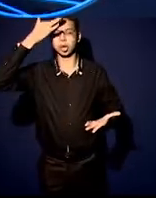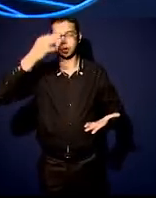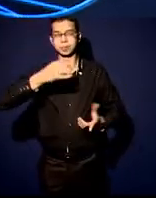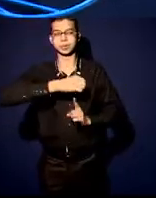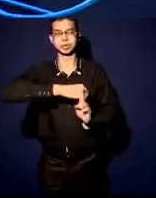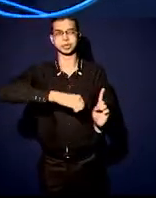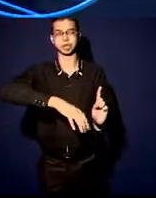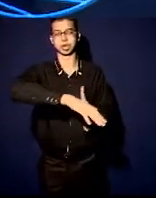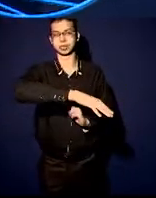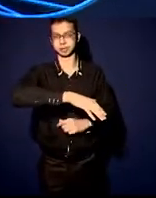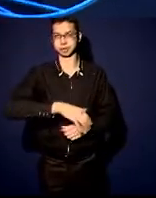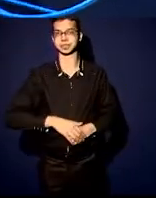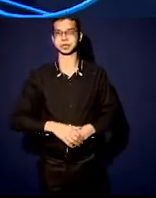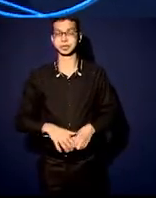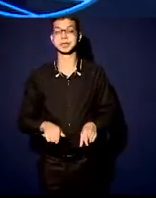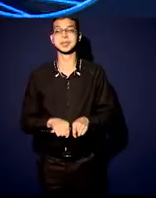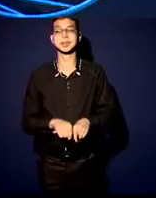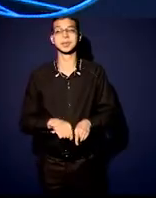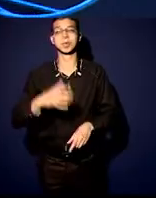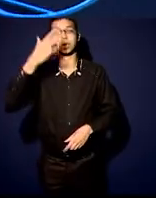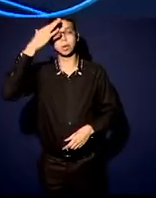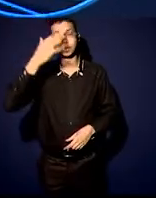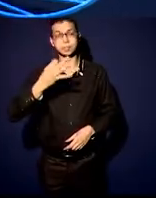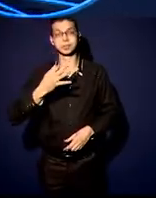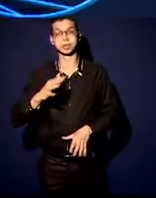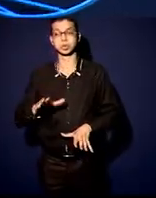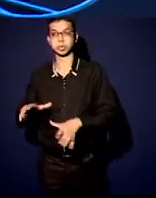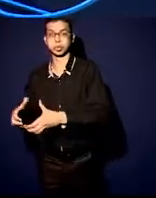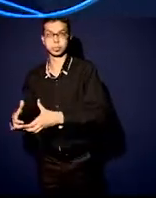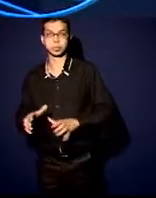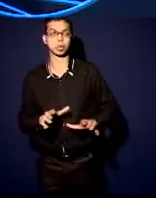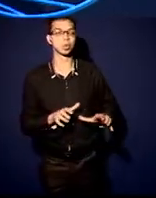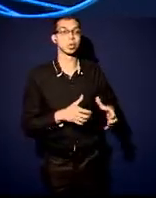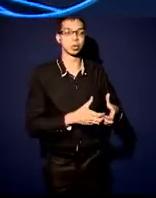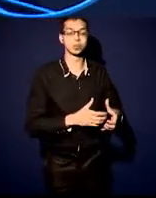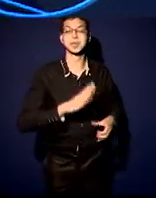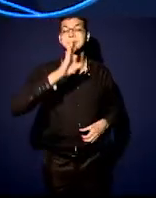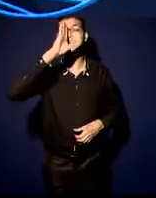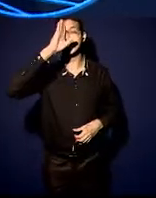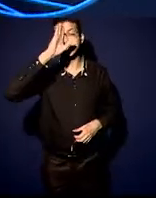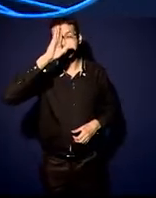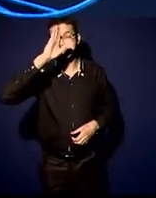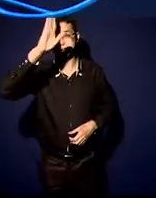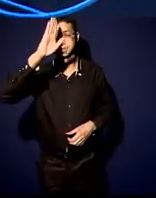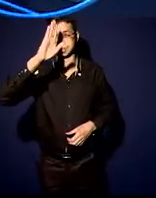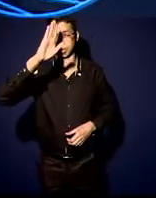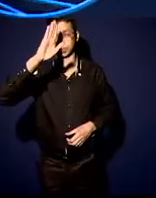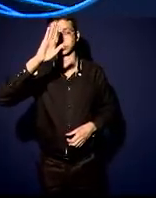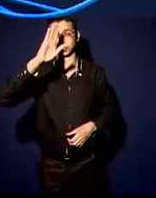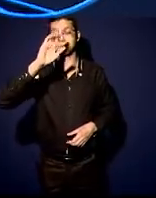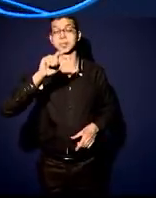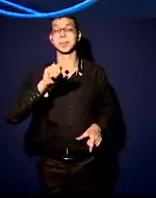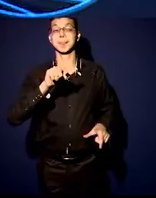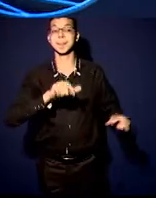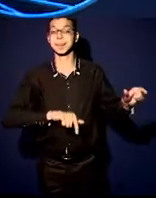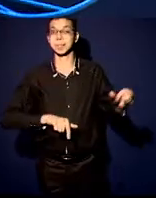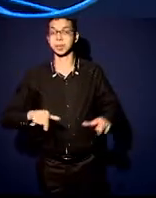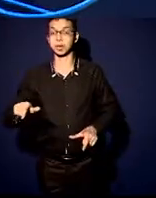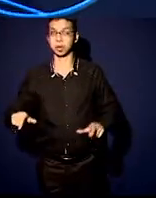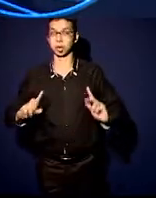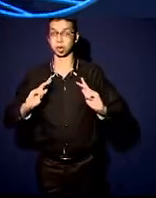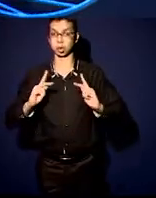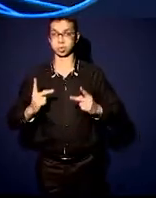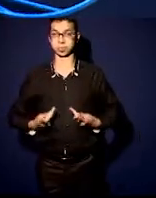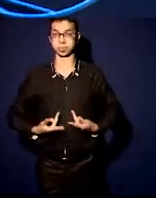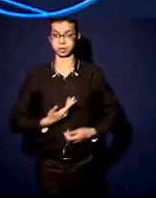a entender os dois lados e principalmente a entender que a função do homem público é governar para toda